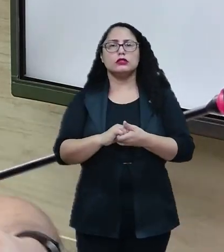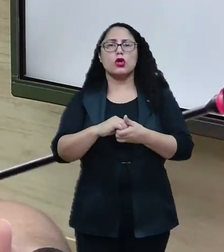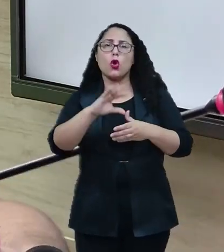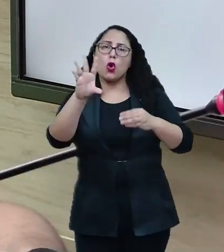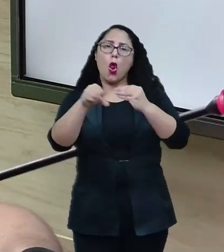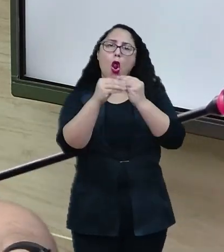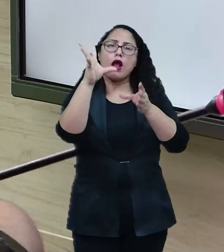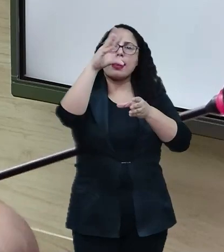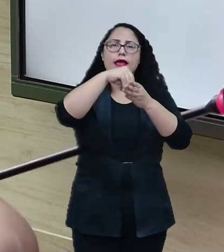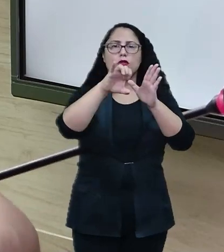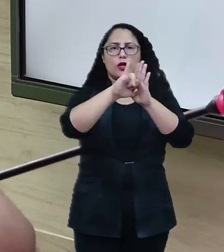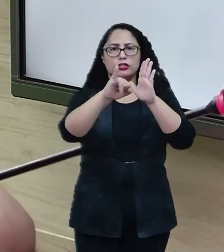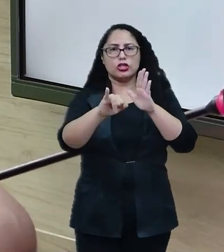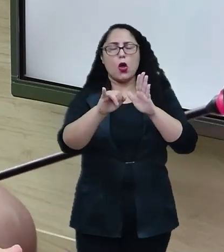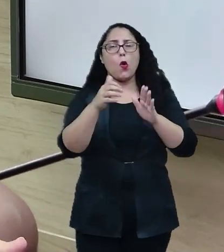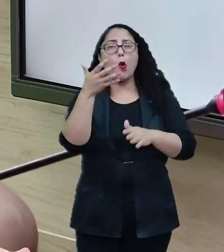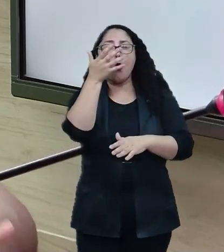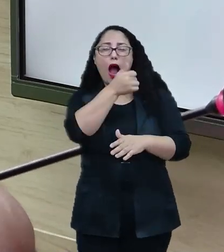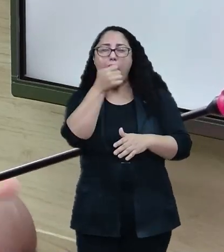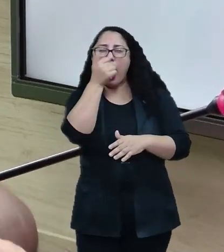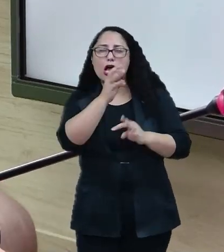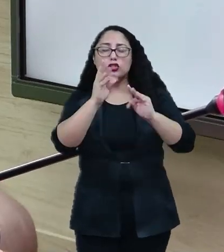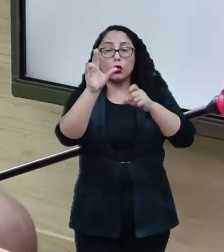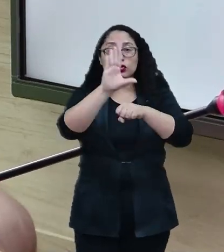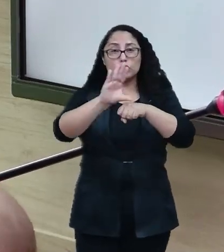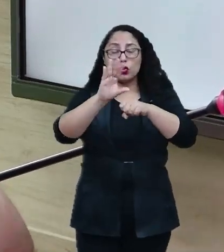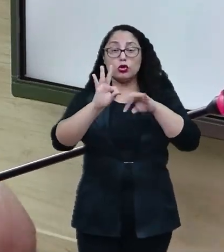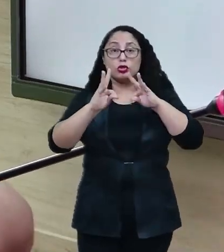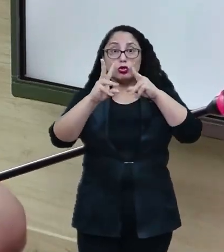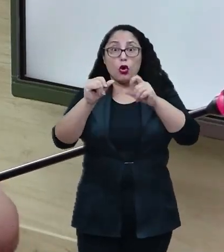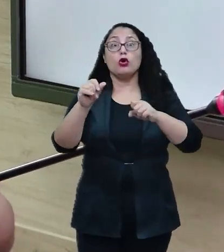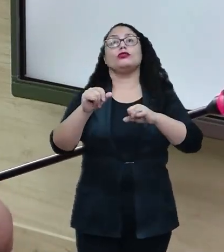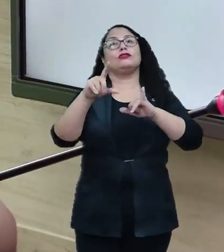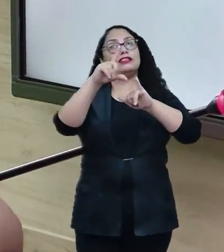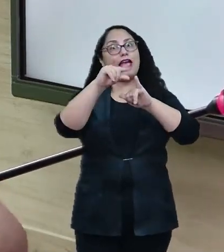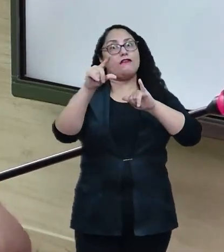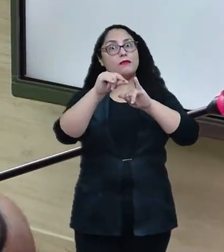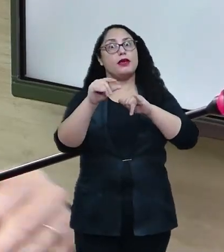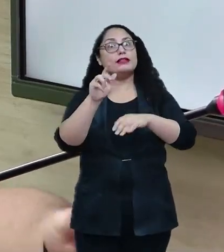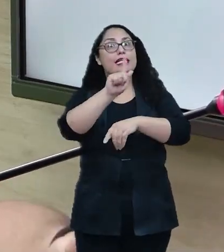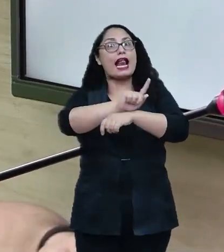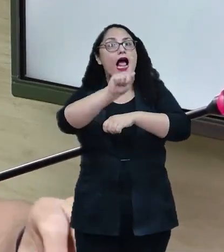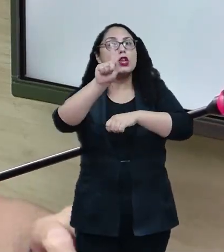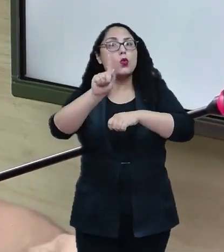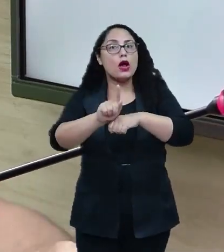coloca no edital. Então, quase todos os cursos do IFB de graduação,